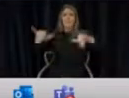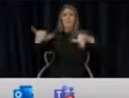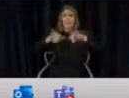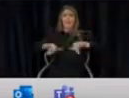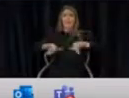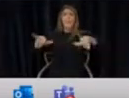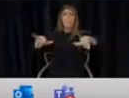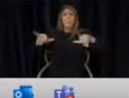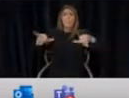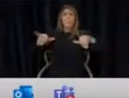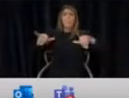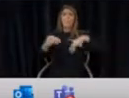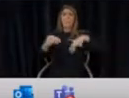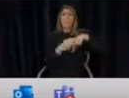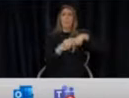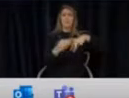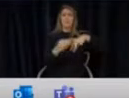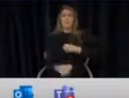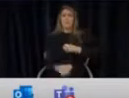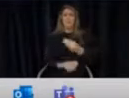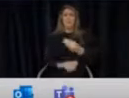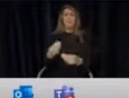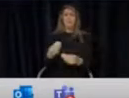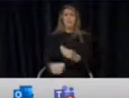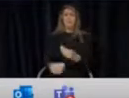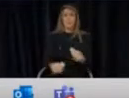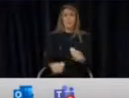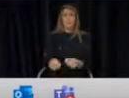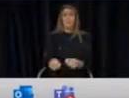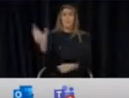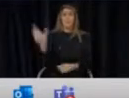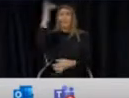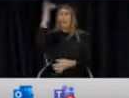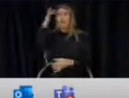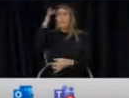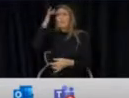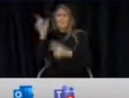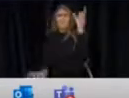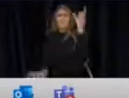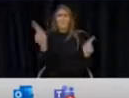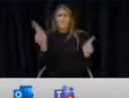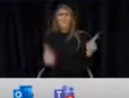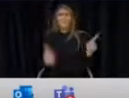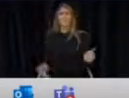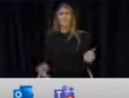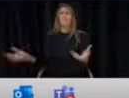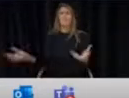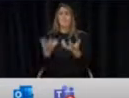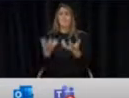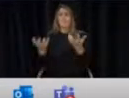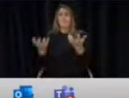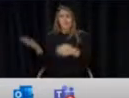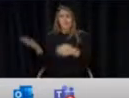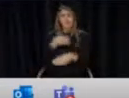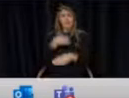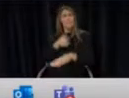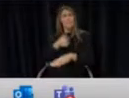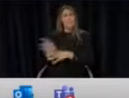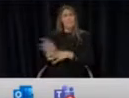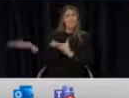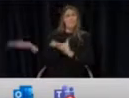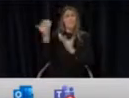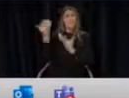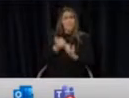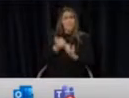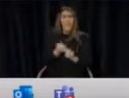quiser participar, será um prazer recebê-los, é só comparecer no local e data que eu deixei aí no convite, tá? Nós